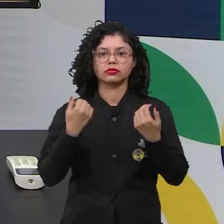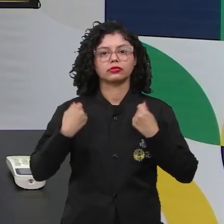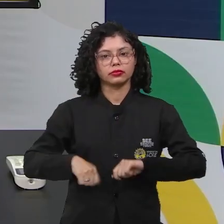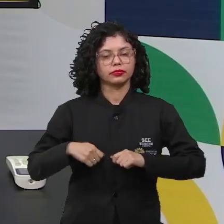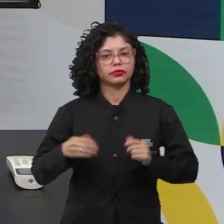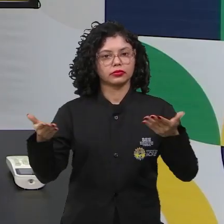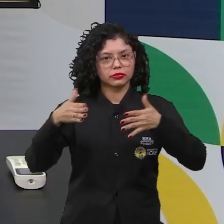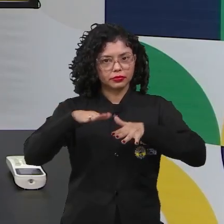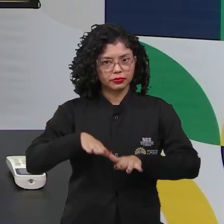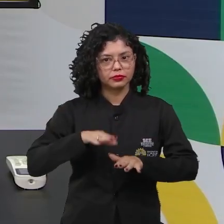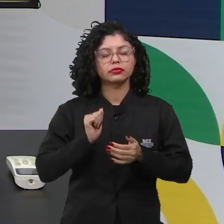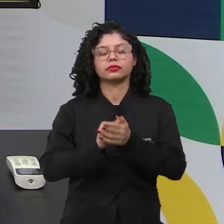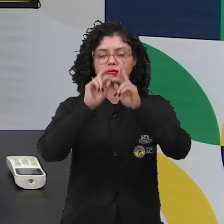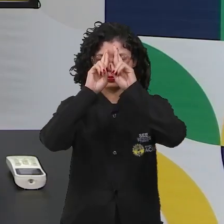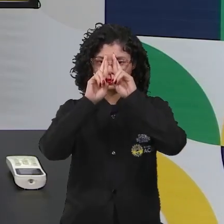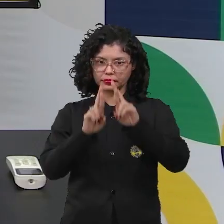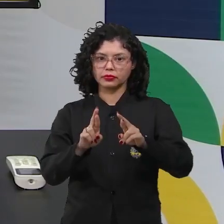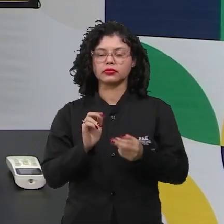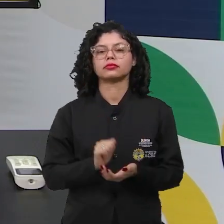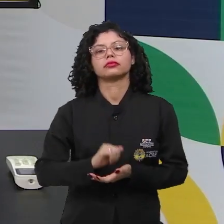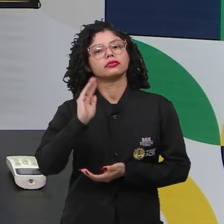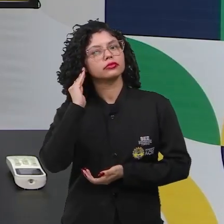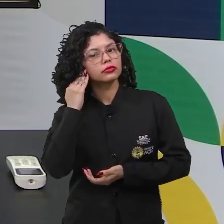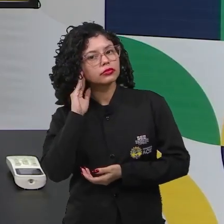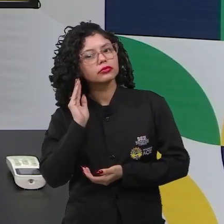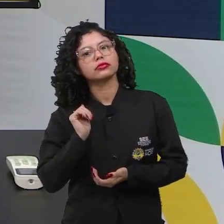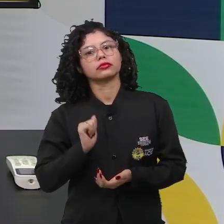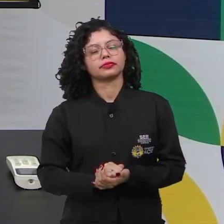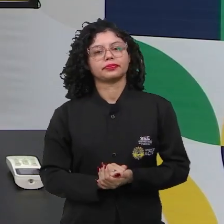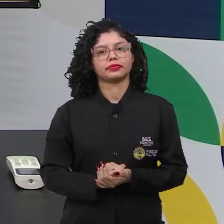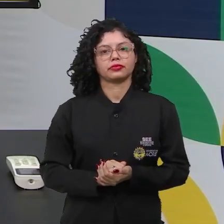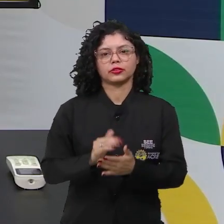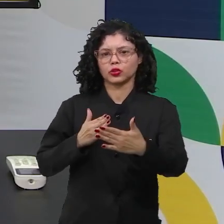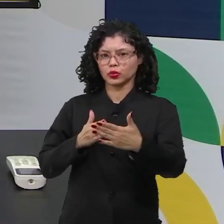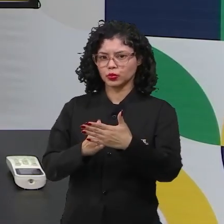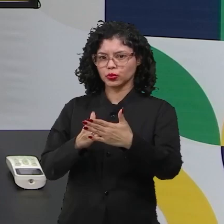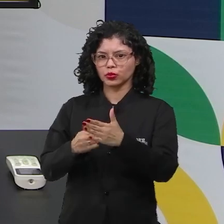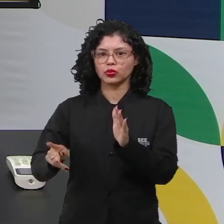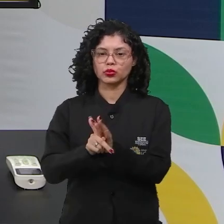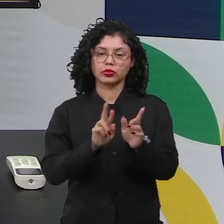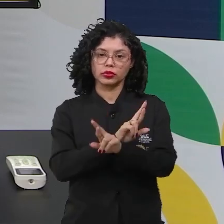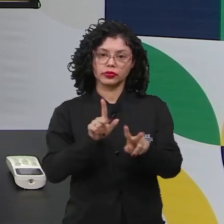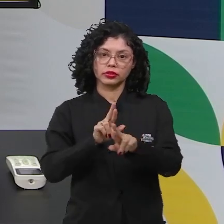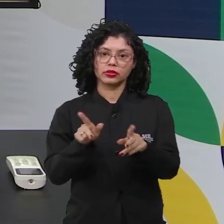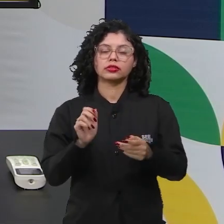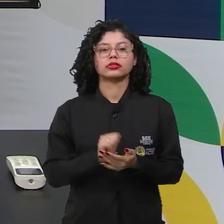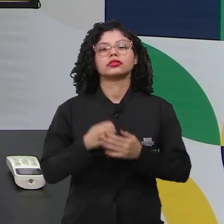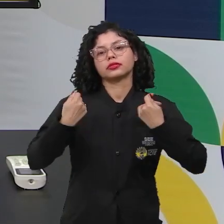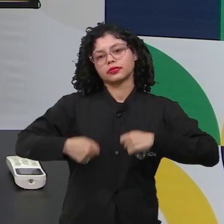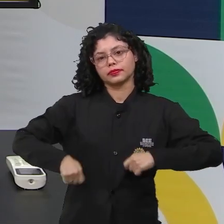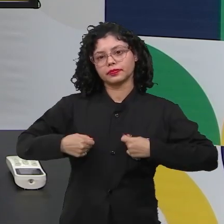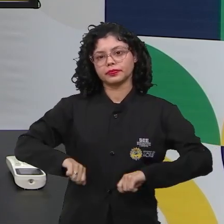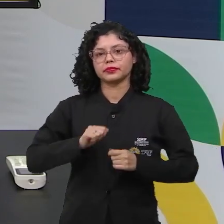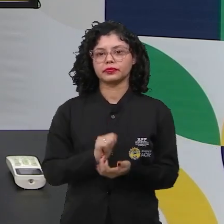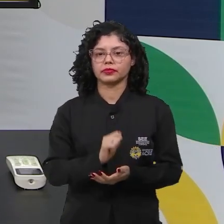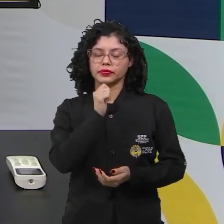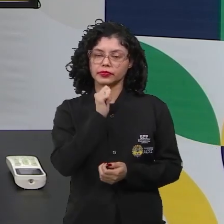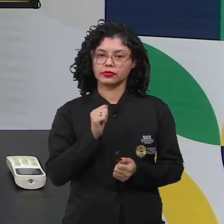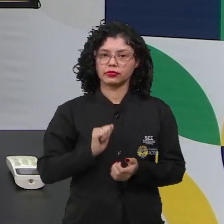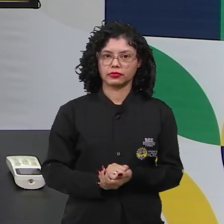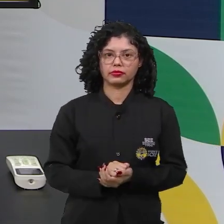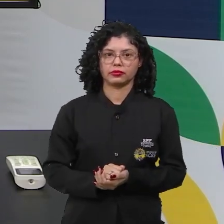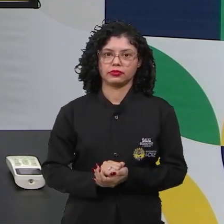ser incluídos, respeitados, entender as suas limitações, as suas diferenças, as suas necessidades e, de